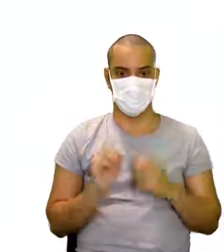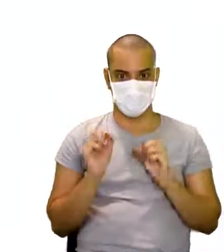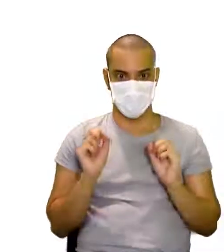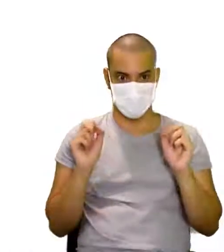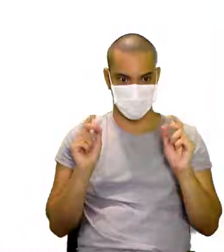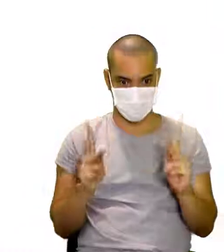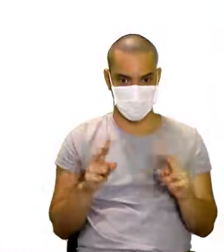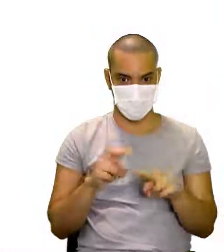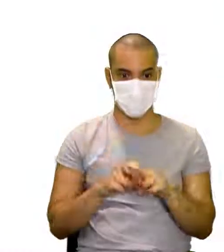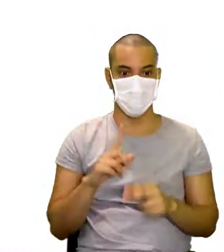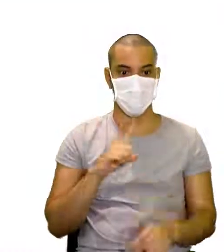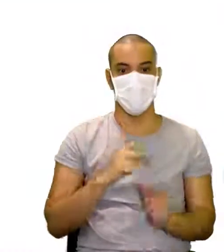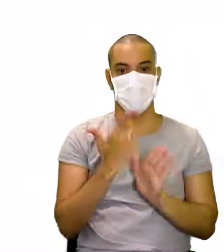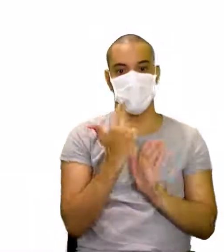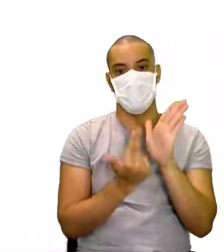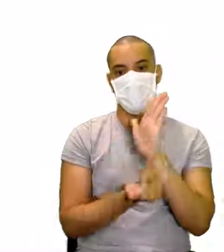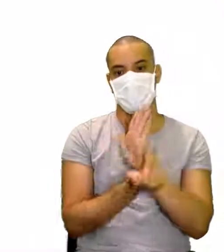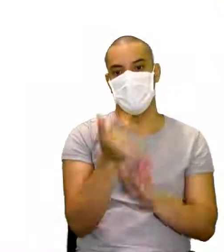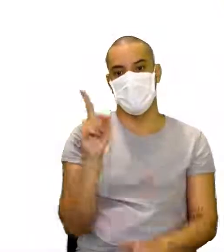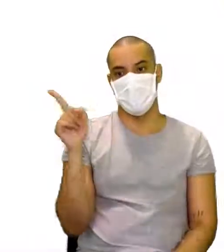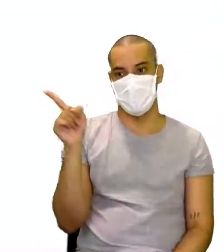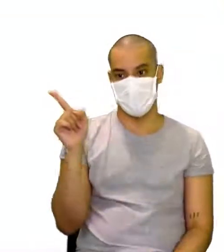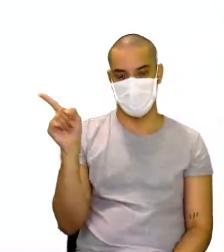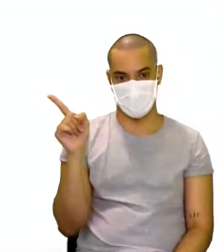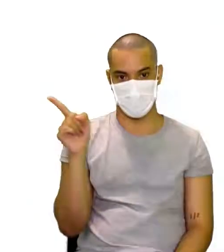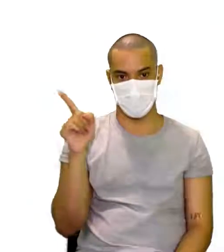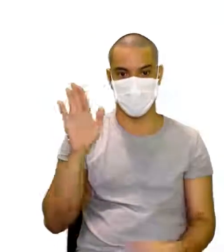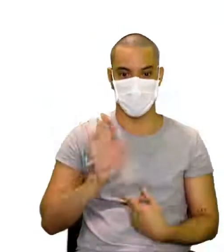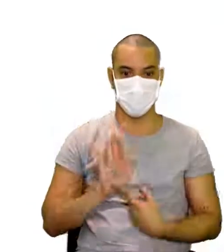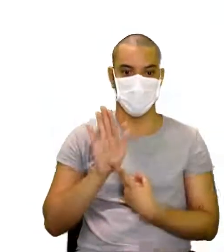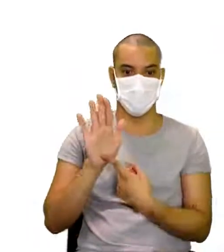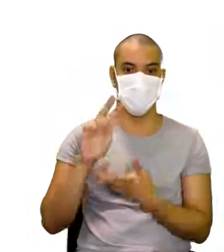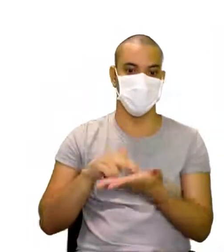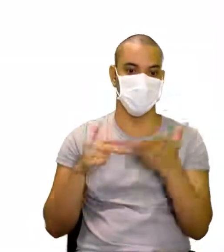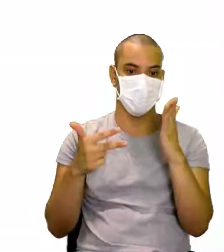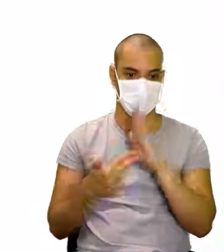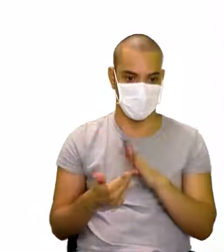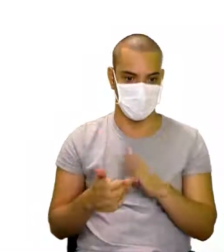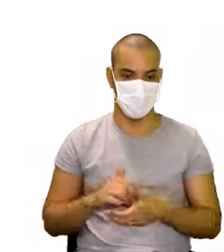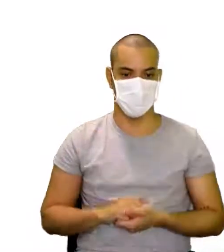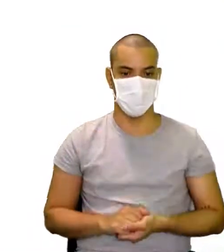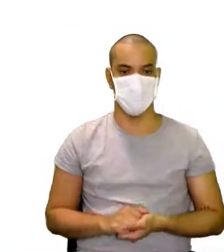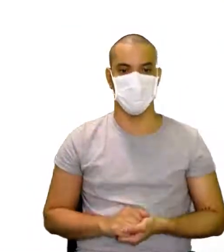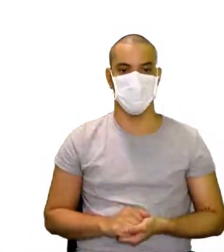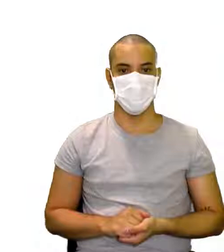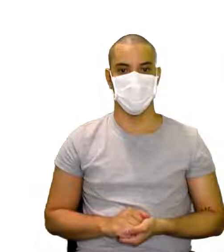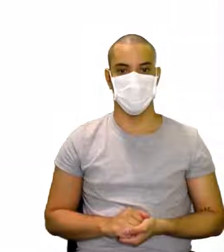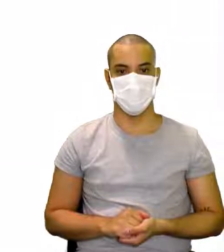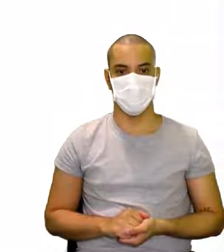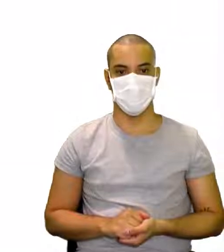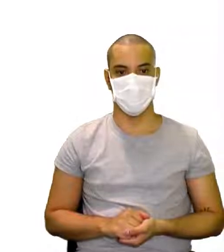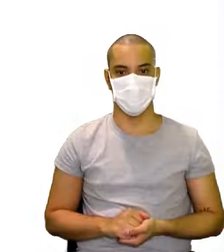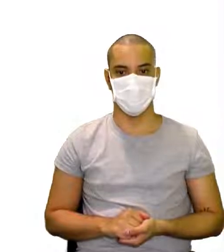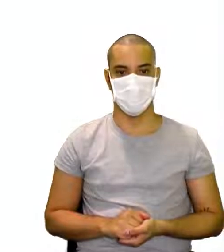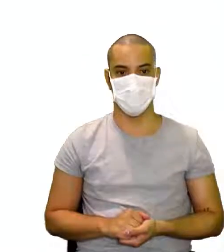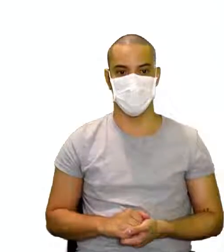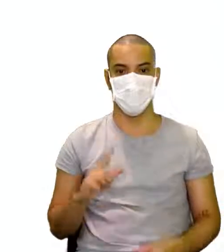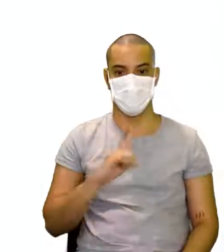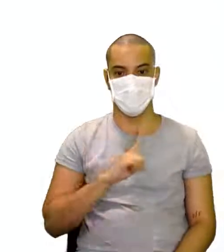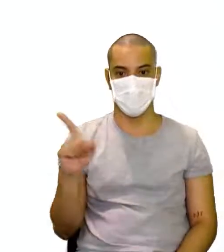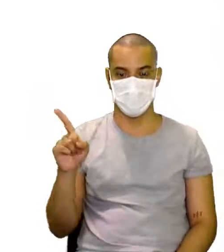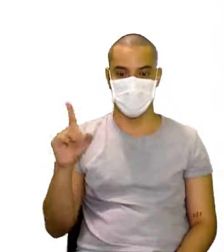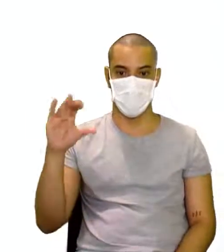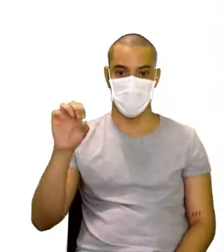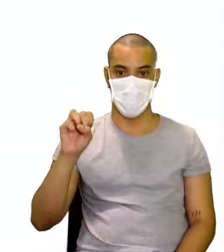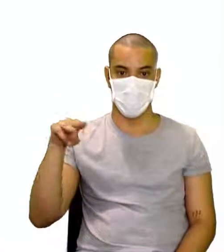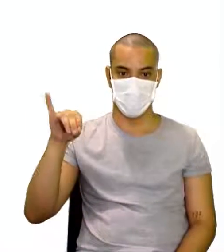só, nós temos um desenhozinho para poder representar aqui, tá? Então, vem aqui a parte, ó, da radiação cósmica